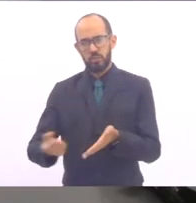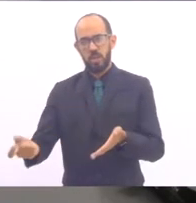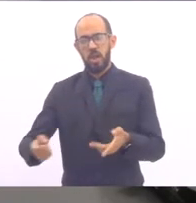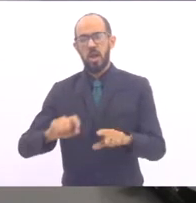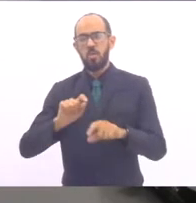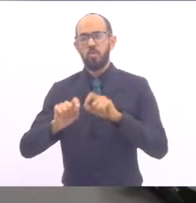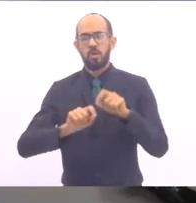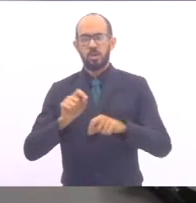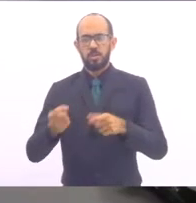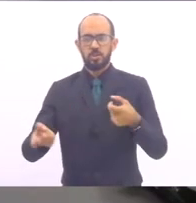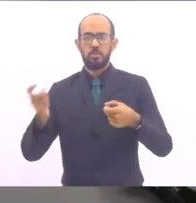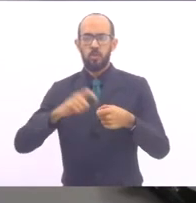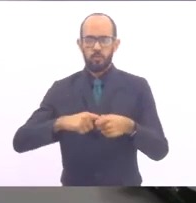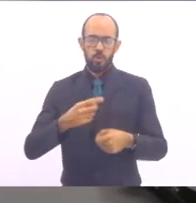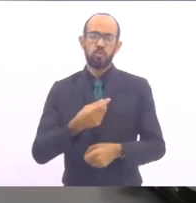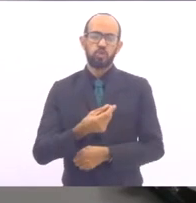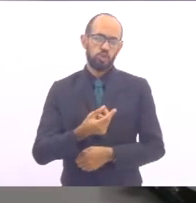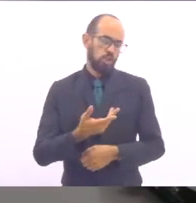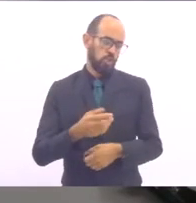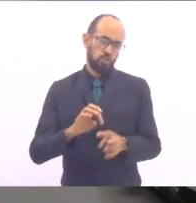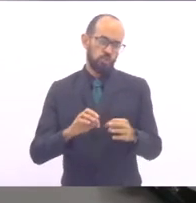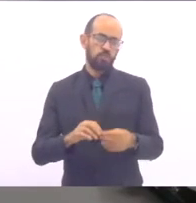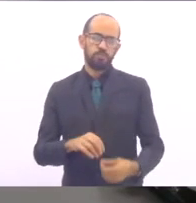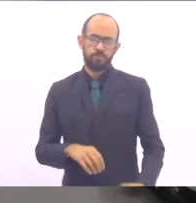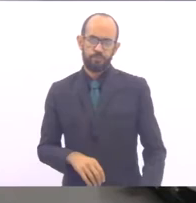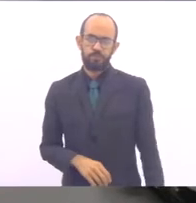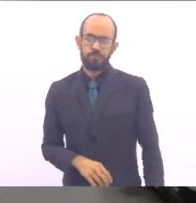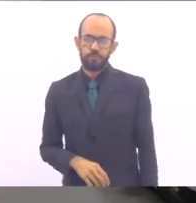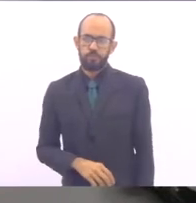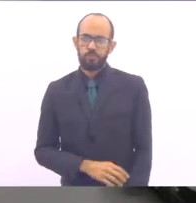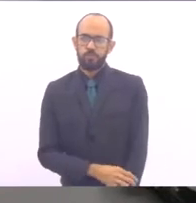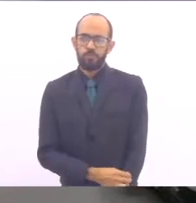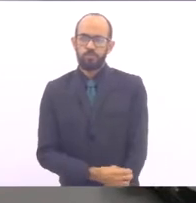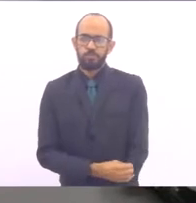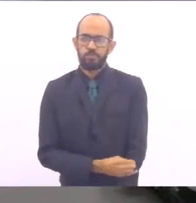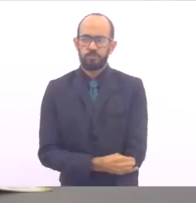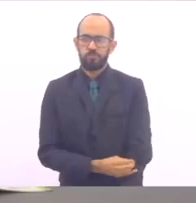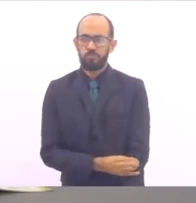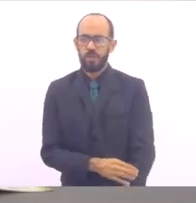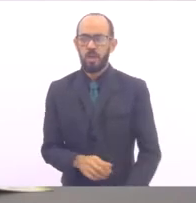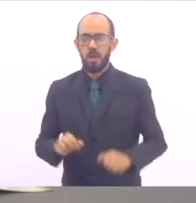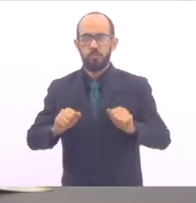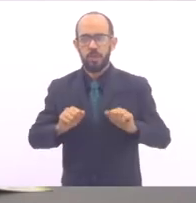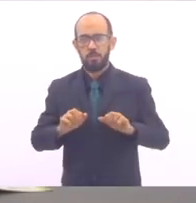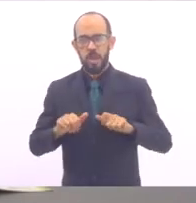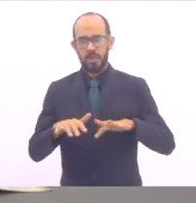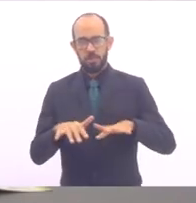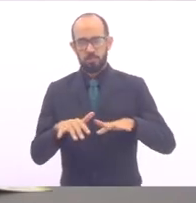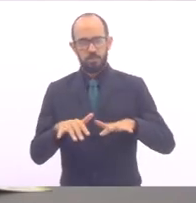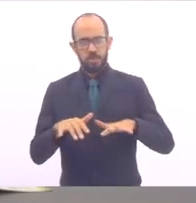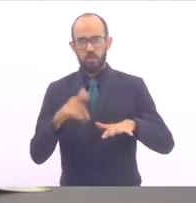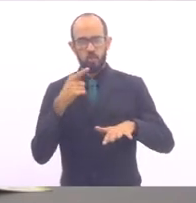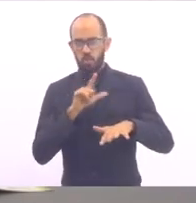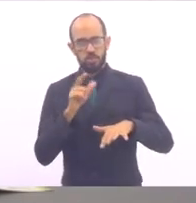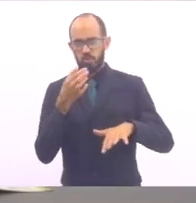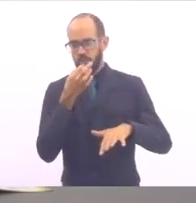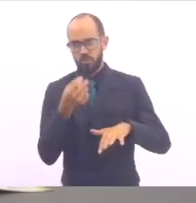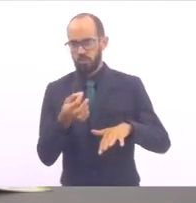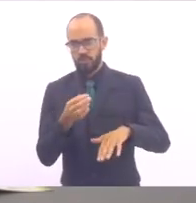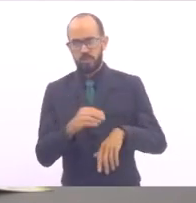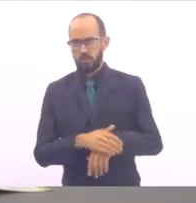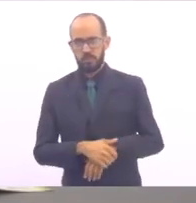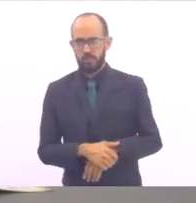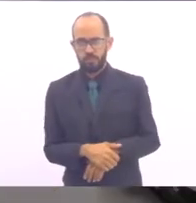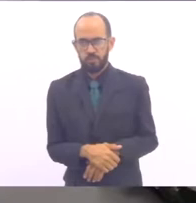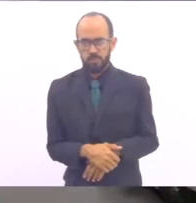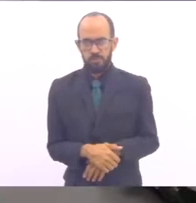a devolver o que não foi executado. Uma tristeza. Então, agora tá... Nem a pandemia conseguiu justificar. Pessoal, deixa